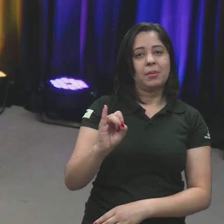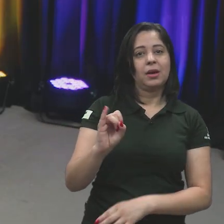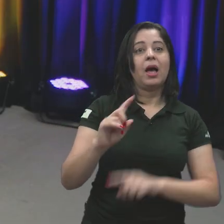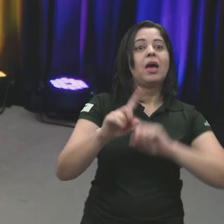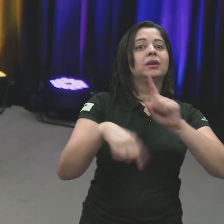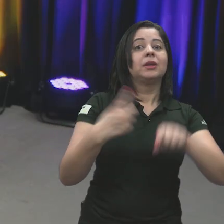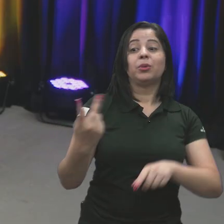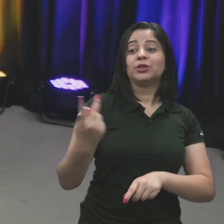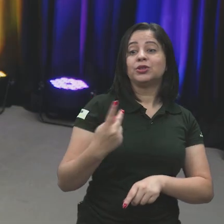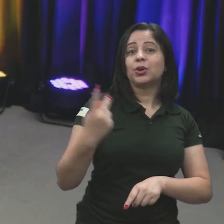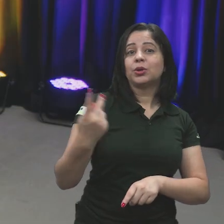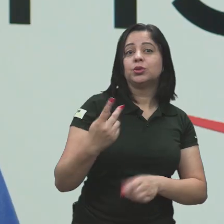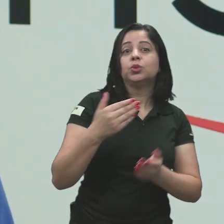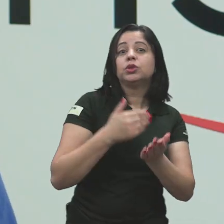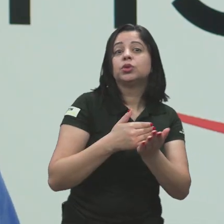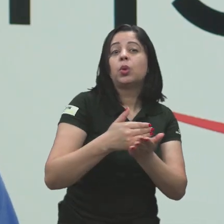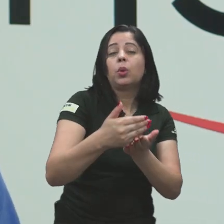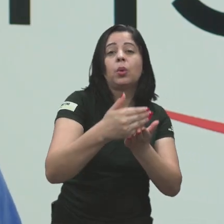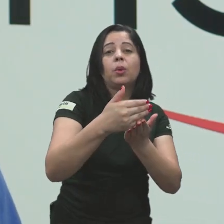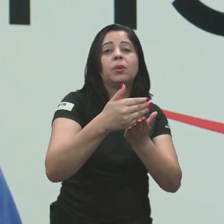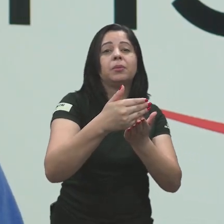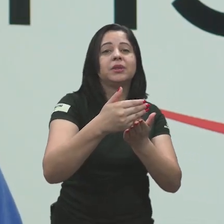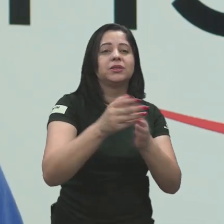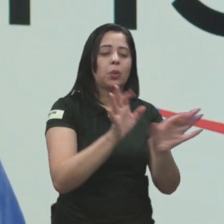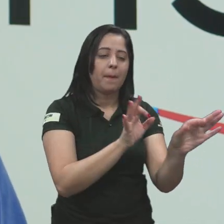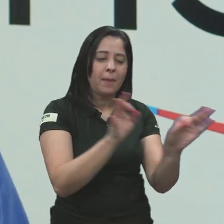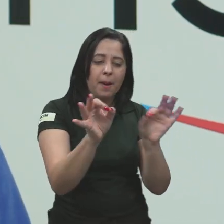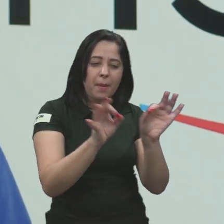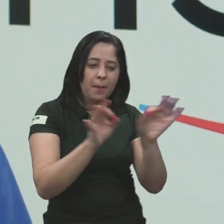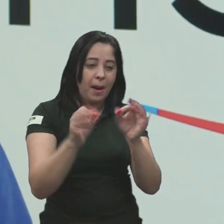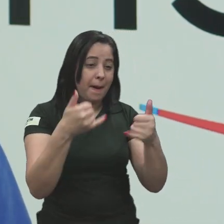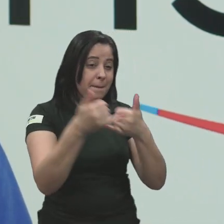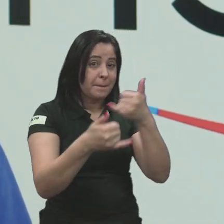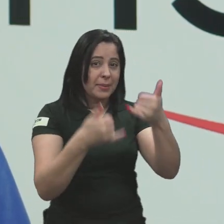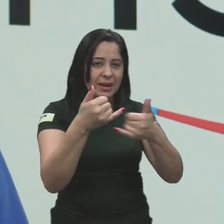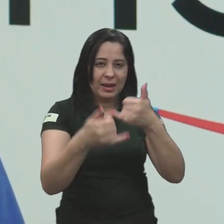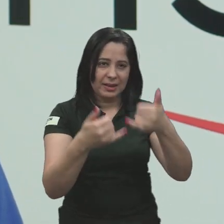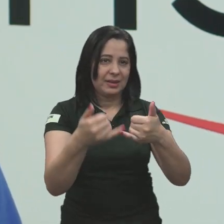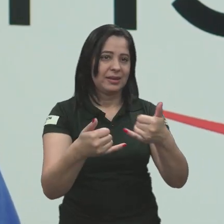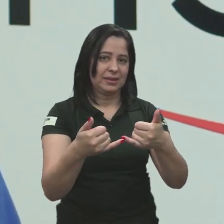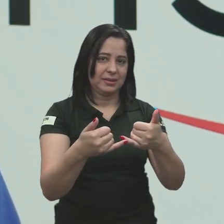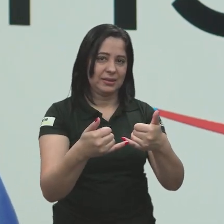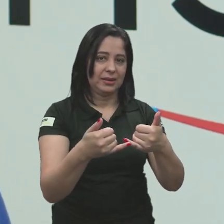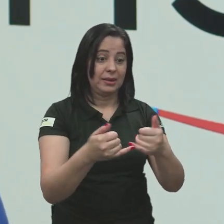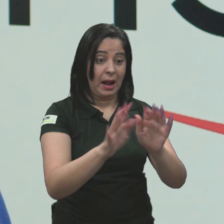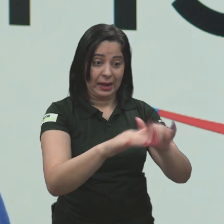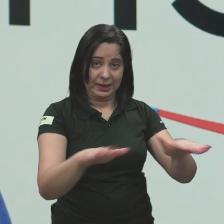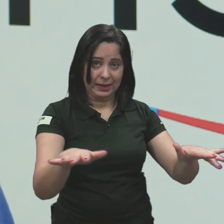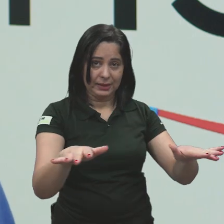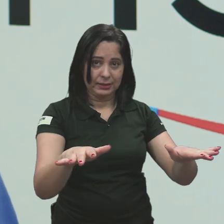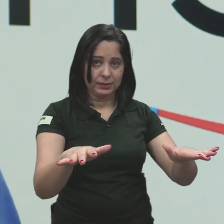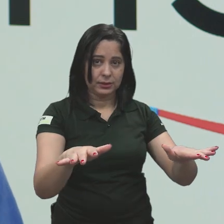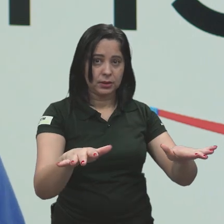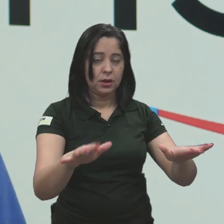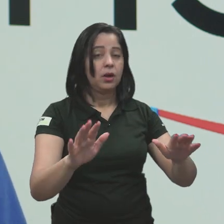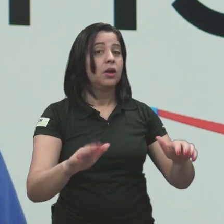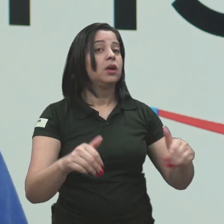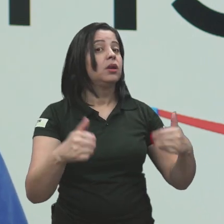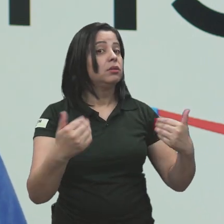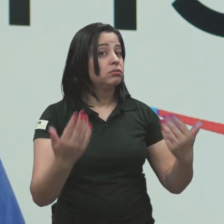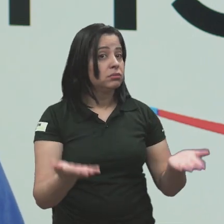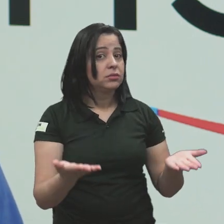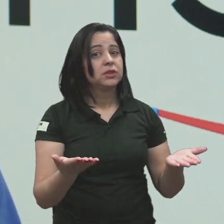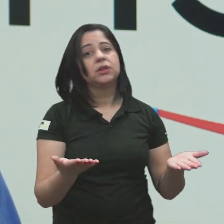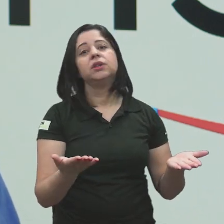há uns 40 anos, uns kits para brinquedos, para a criança fazer o brinquedo. E foi crescendo, tá? Que eu